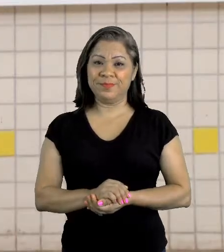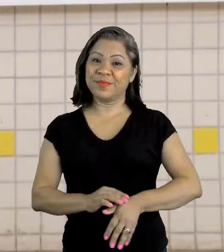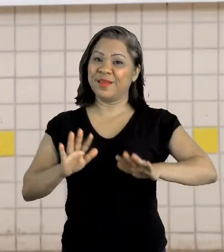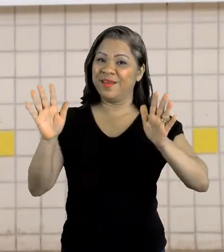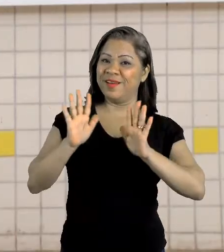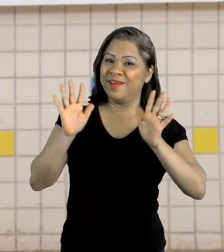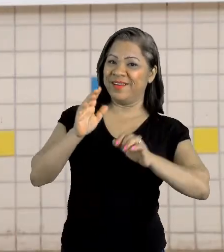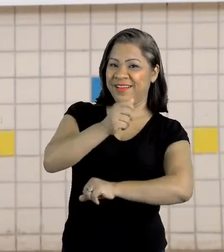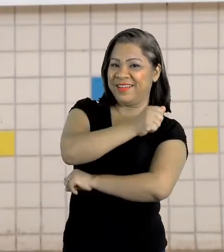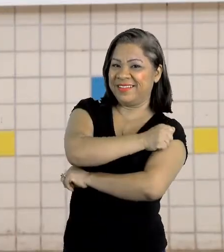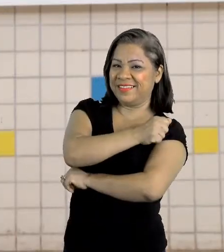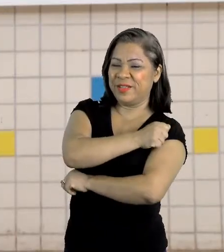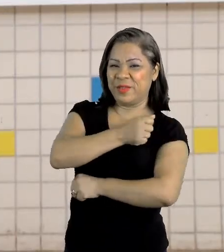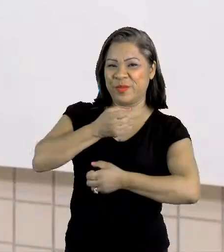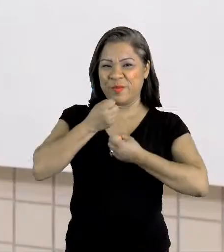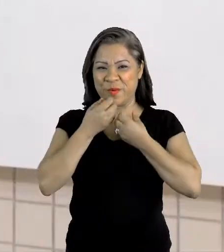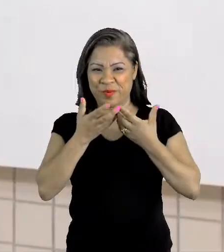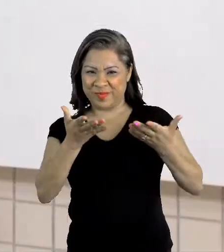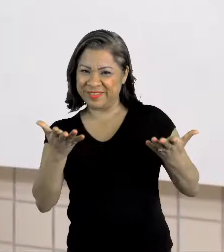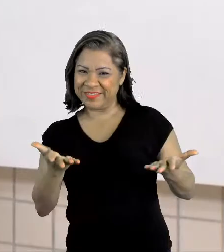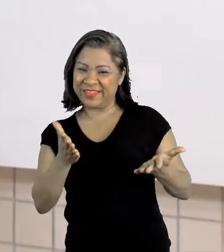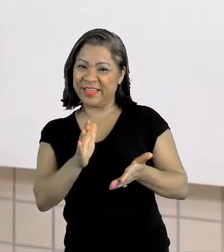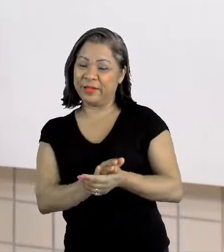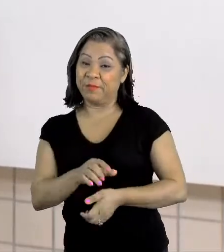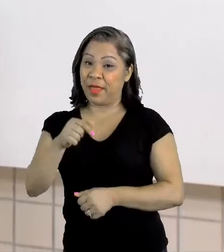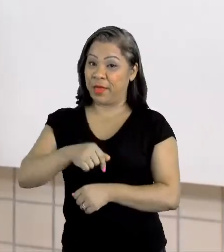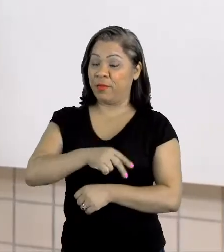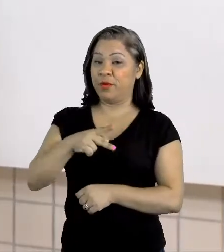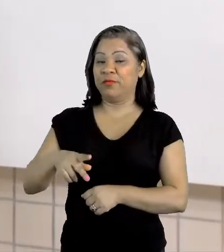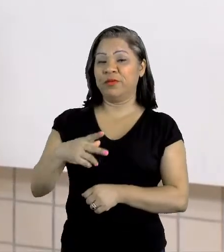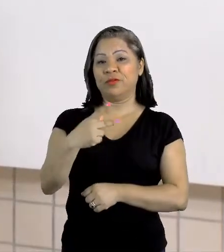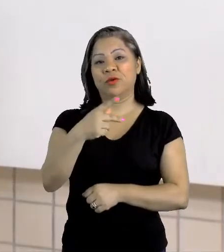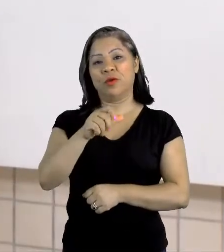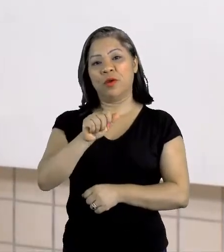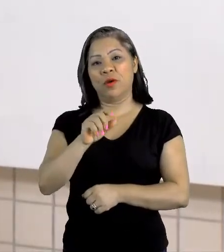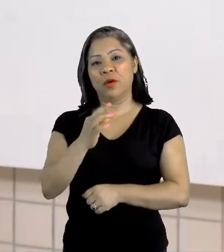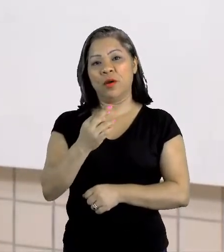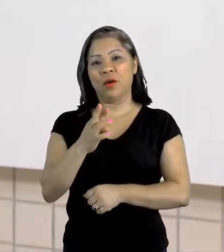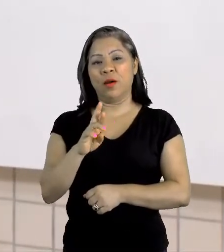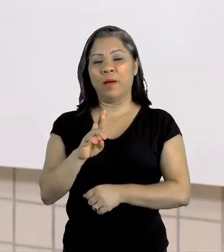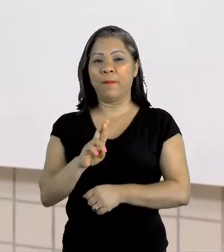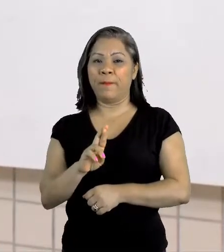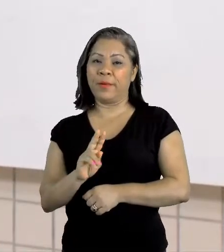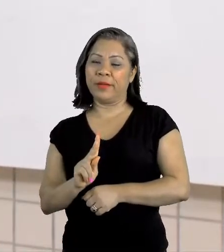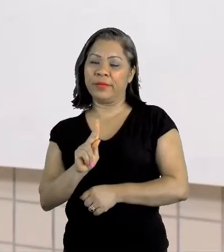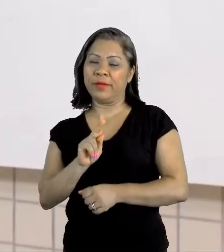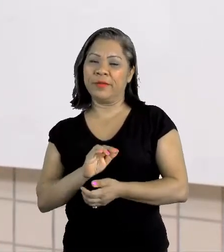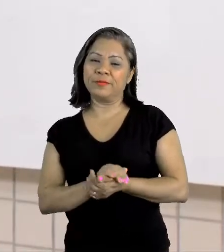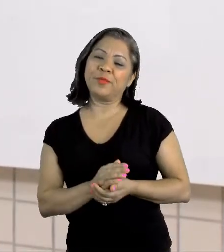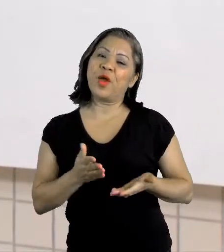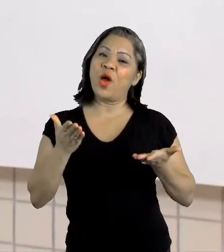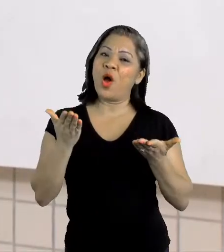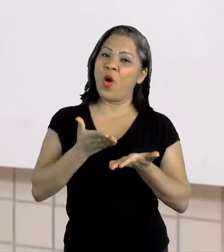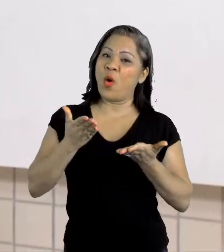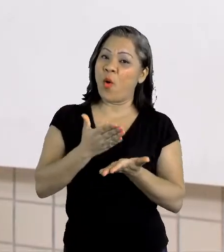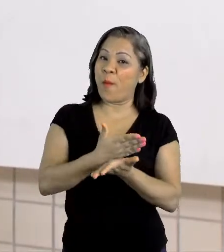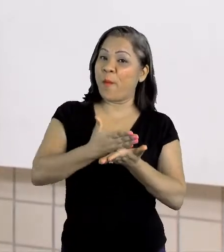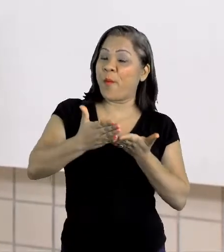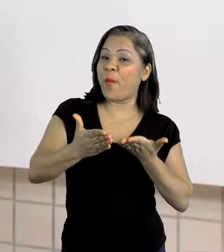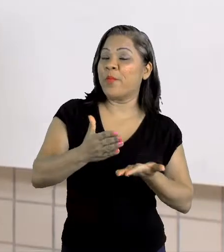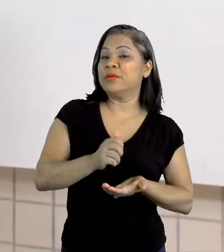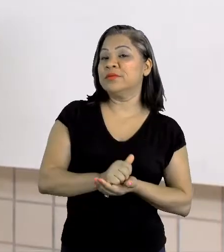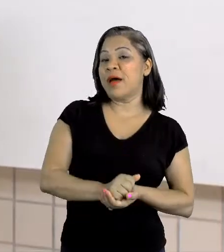Olá, alunos, tudo bem com vocês? Aqui é o professor Patrick e nós vamos hoje iniciar a nossa